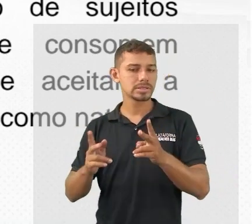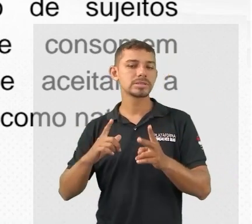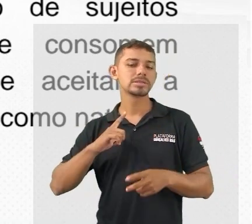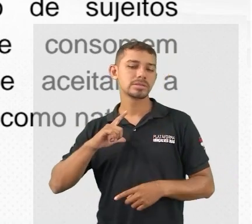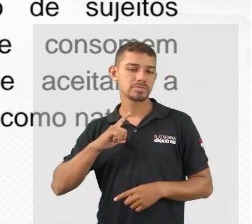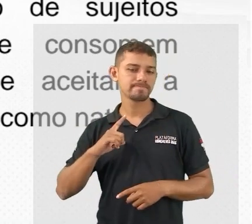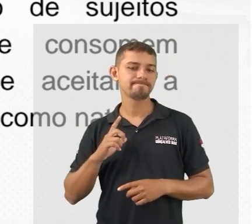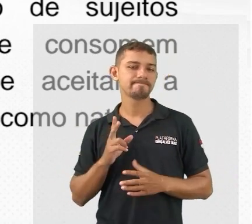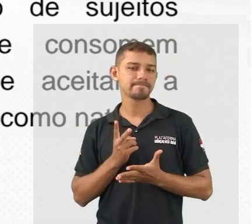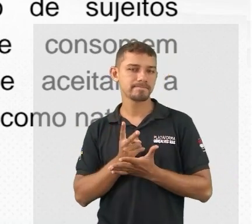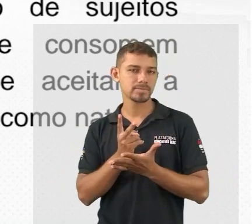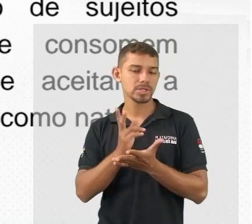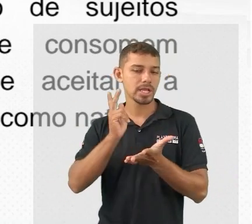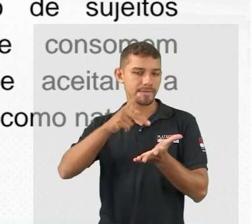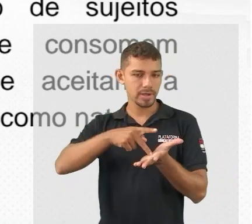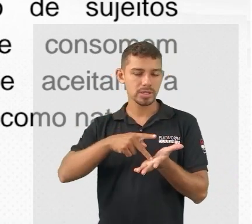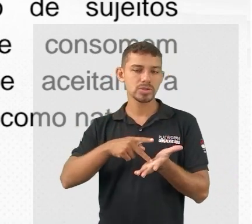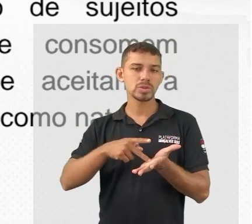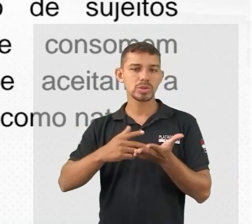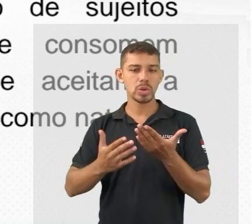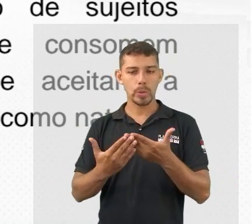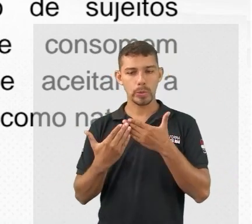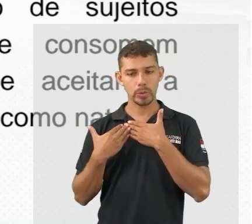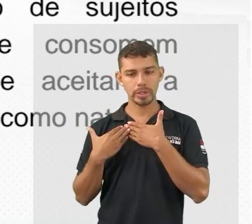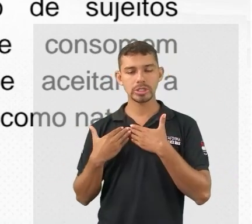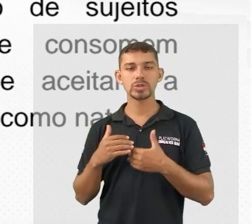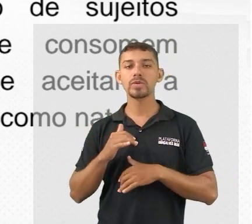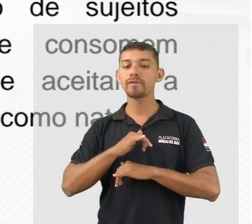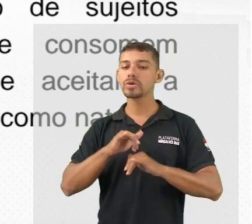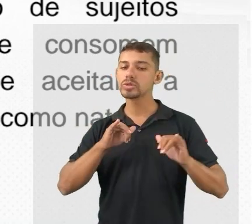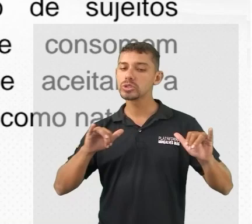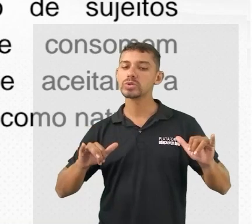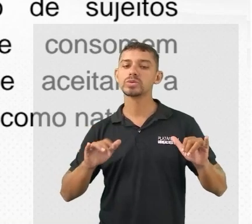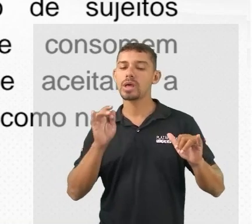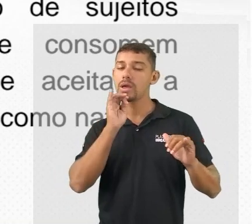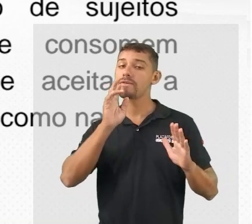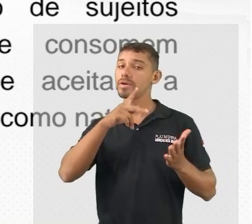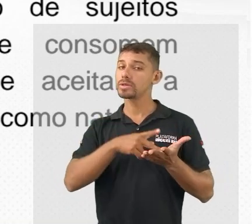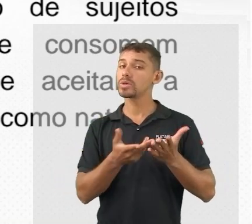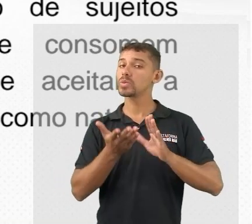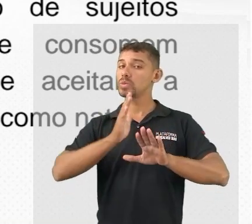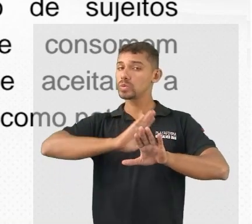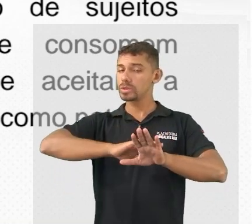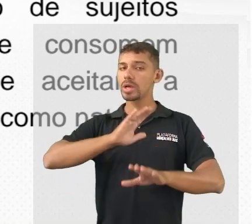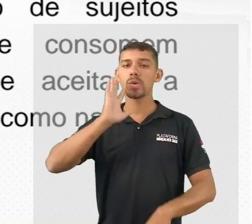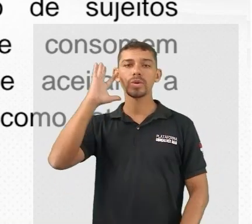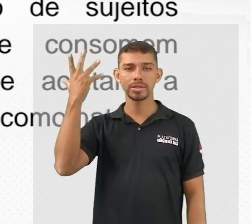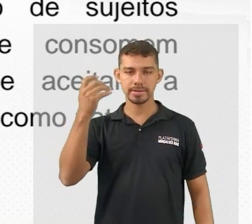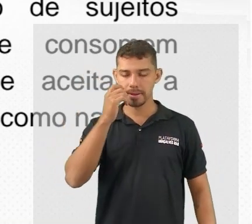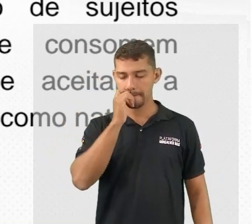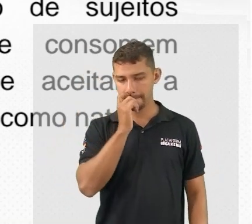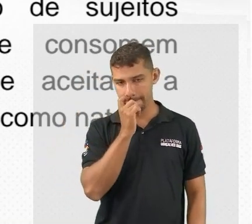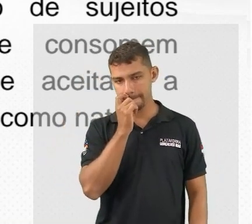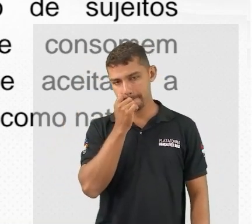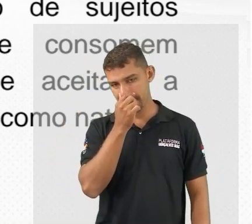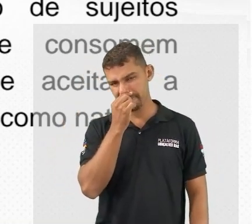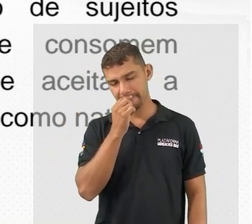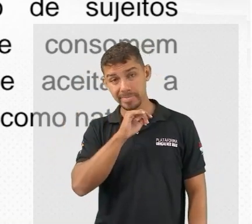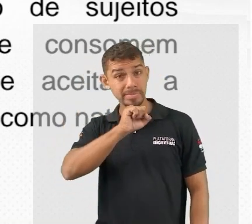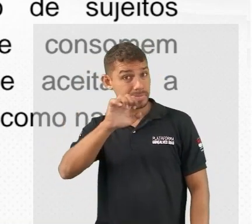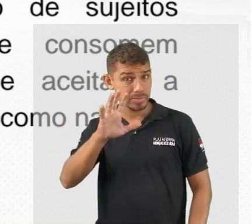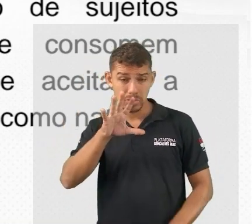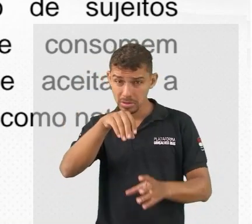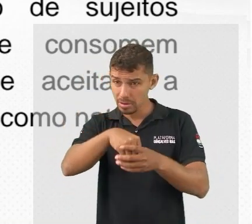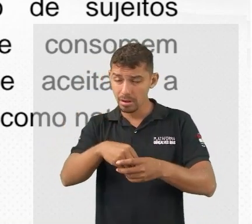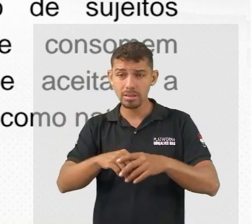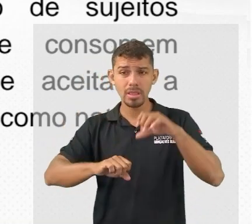estejam, de fato, comprometidos com o que foi dito e com o que realmente aconteceu. E aí, se dentro da